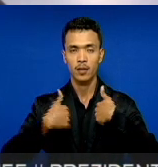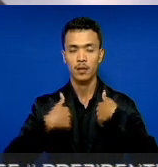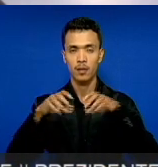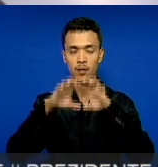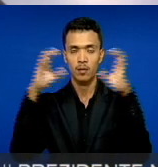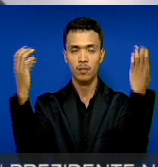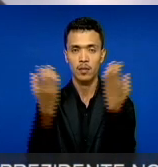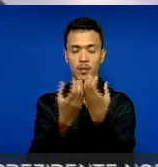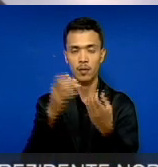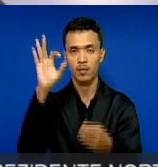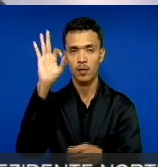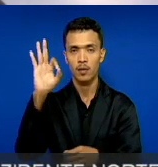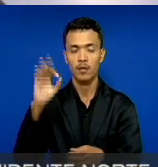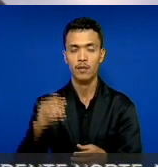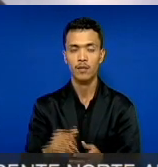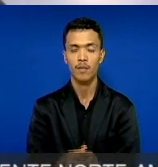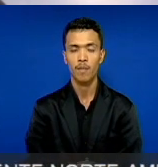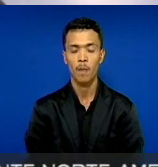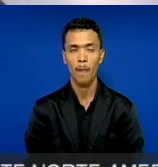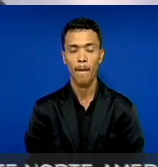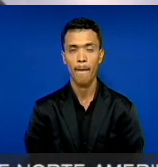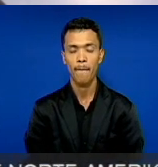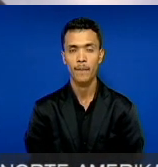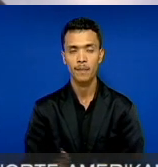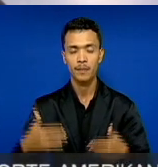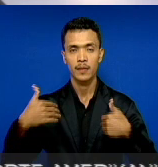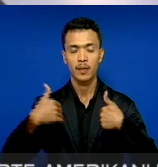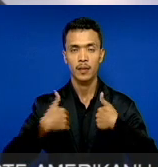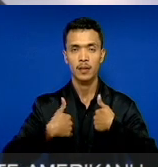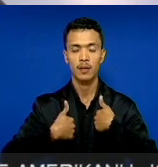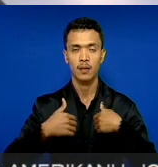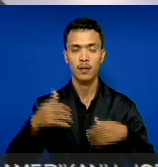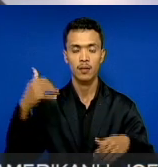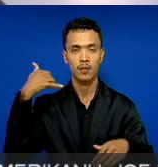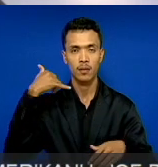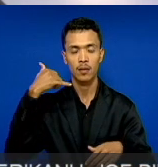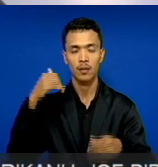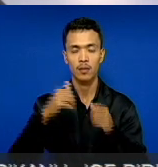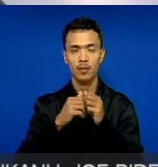comissão EFI. Ihamos contactos ho